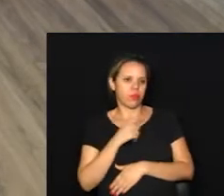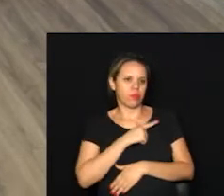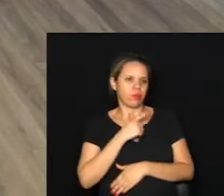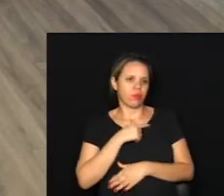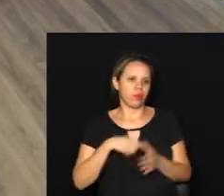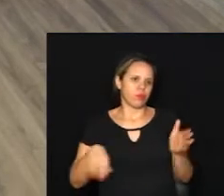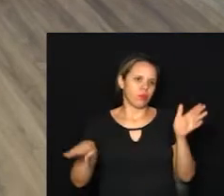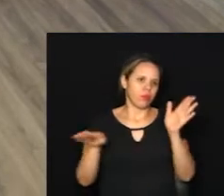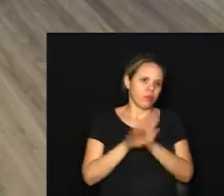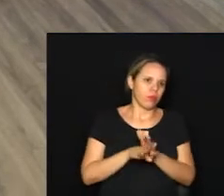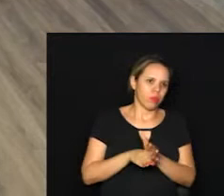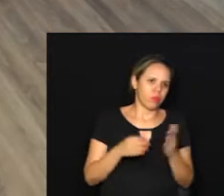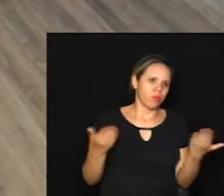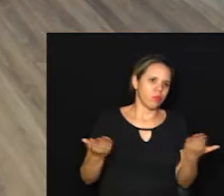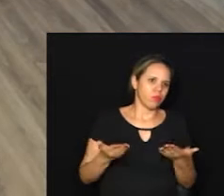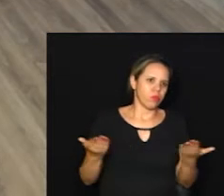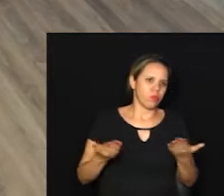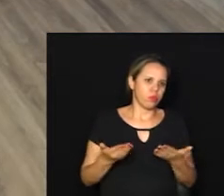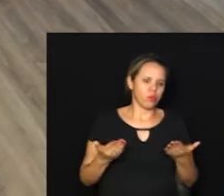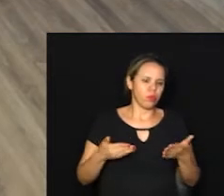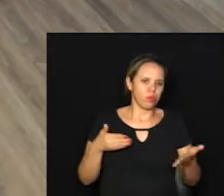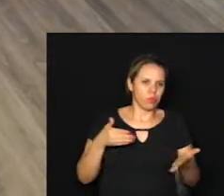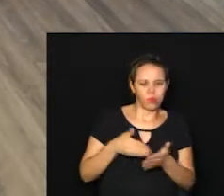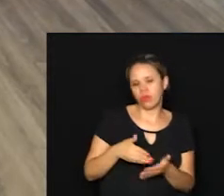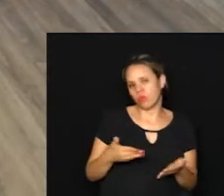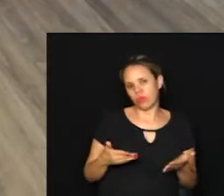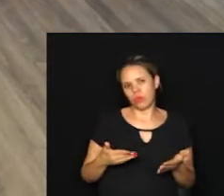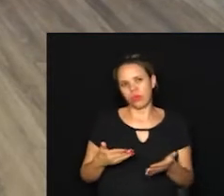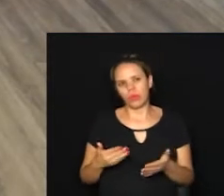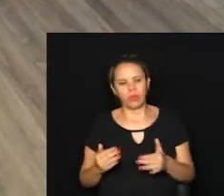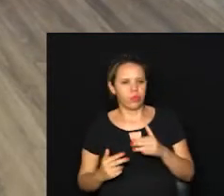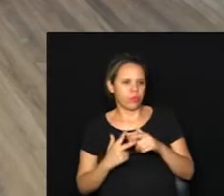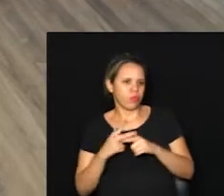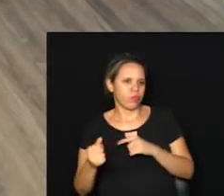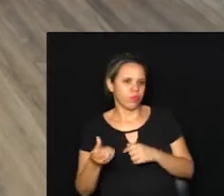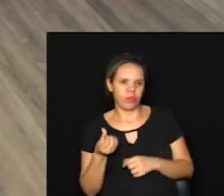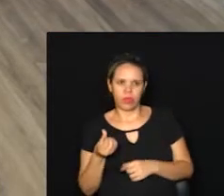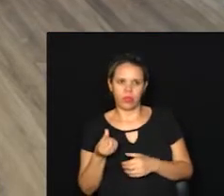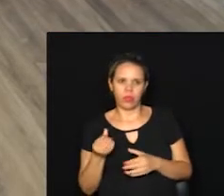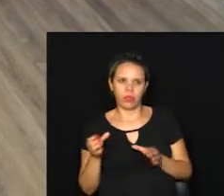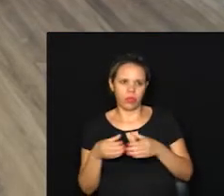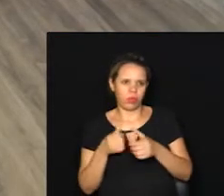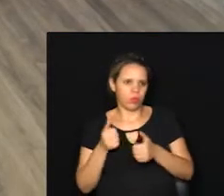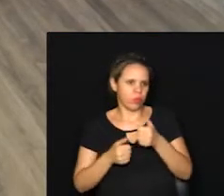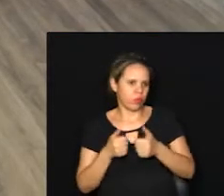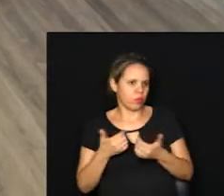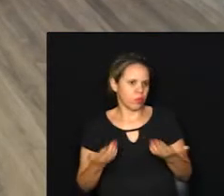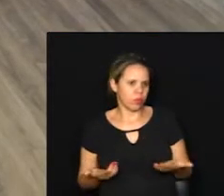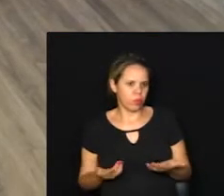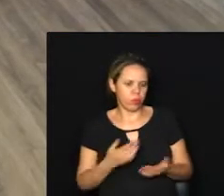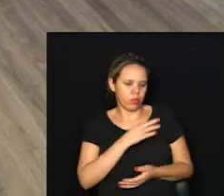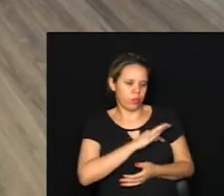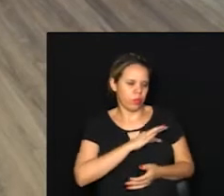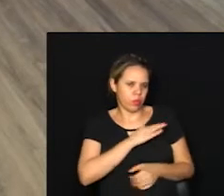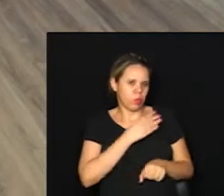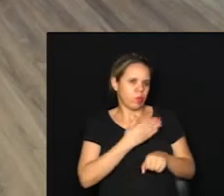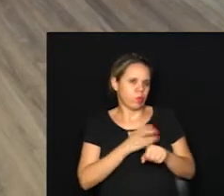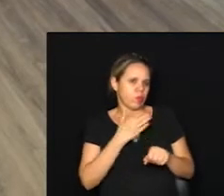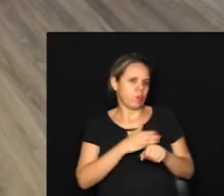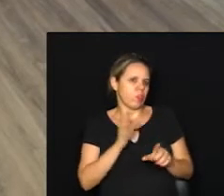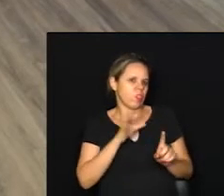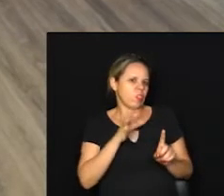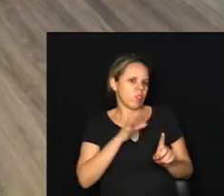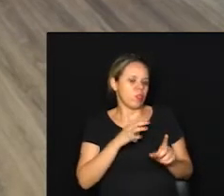Chegou em uma fase que nem hoje, é o penúltimo colocado, não vence a 6 jogos, o treinador está pressionado. Quando que o